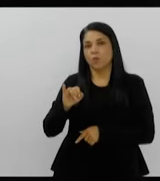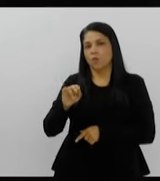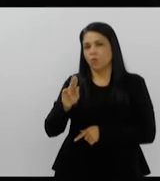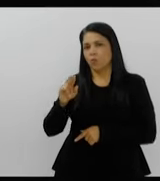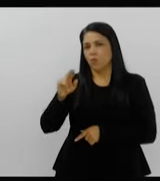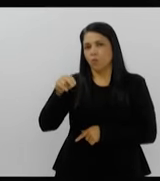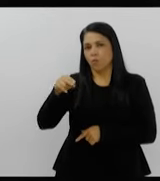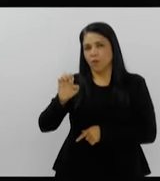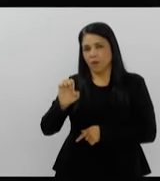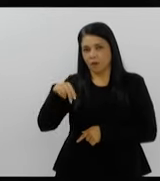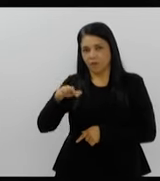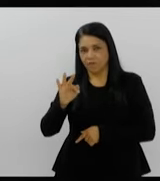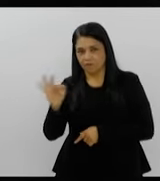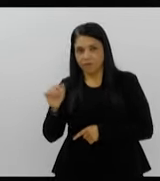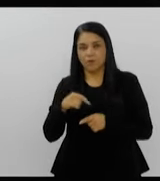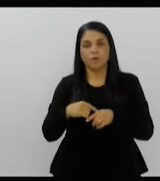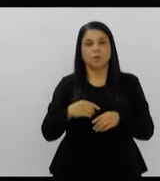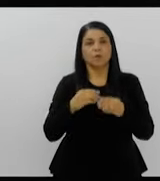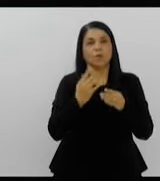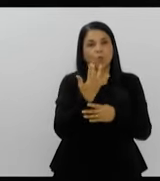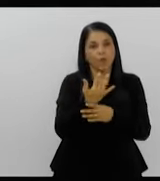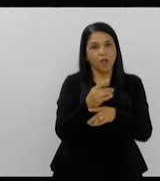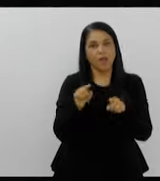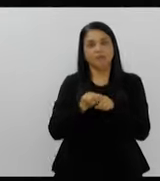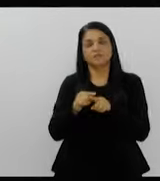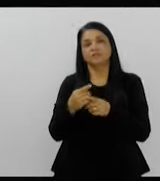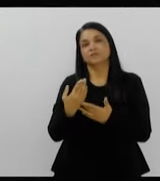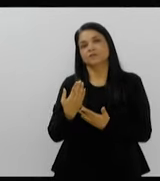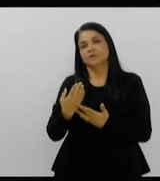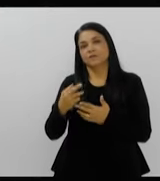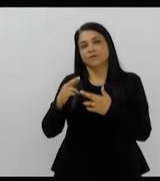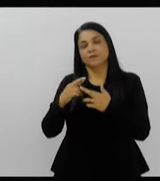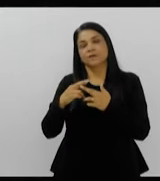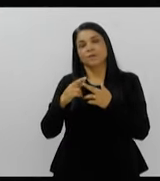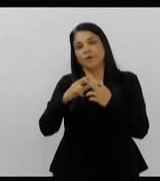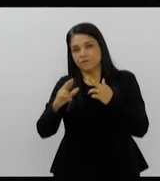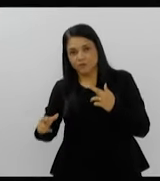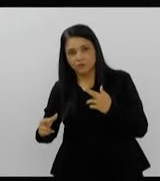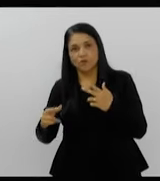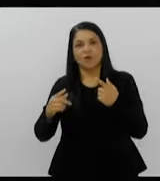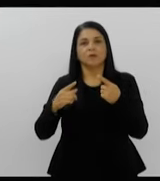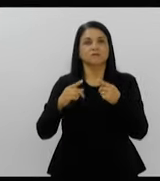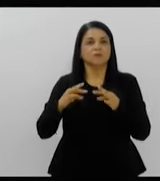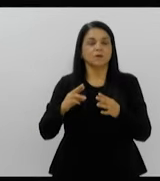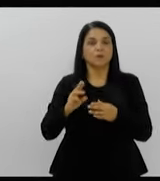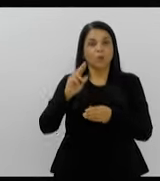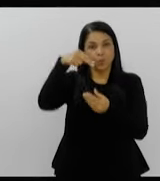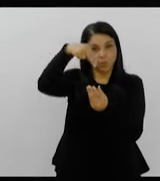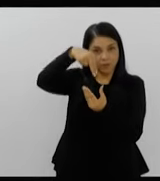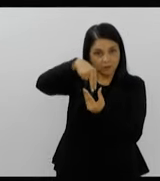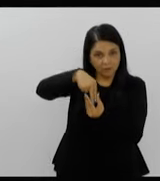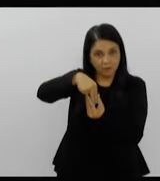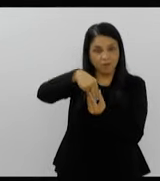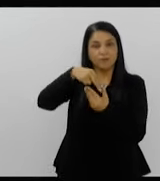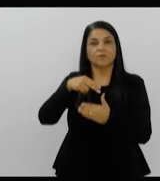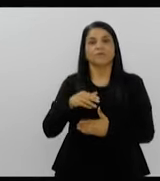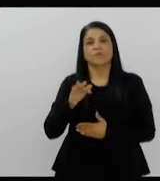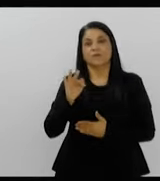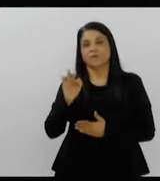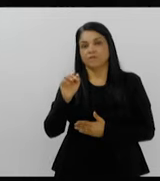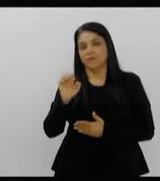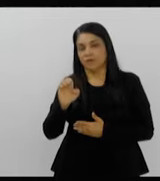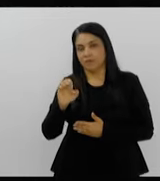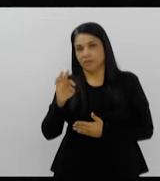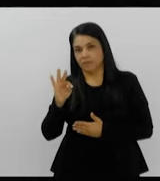na UERJ, nas universidades federais, como a UFRJ, que é a minha casa, a Unirio, nas FAETECs e em